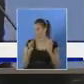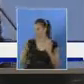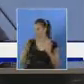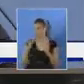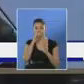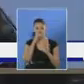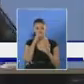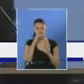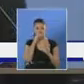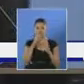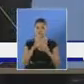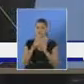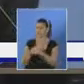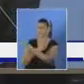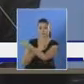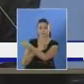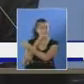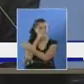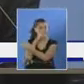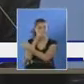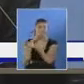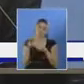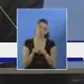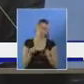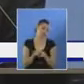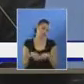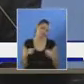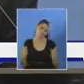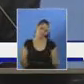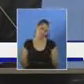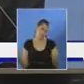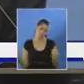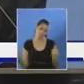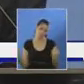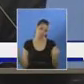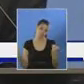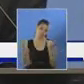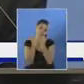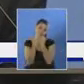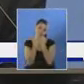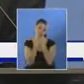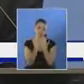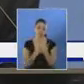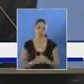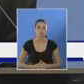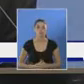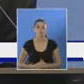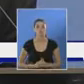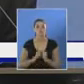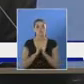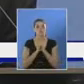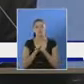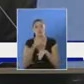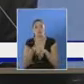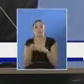da General Carneiro, mas os colocaríamos ao lado de